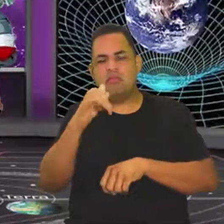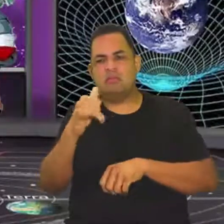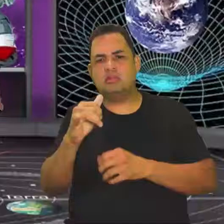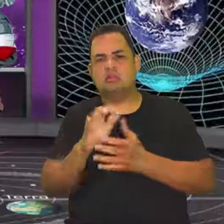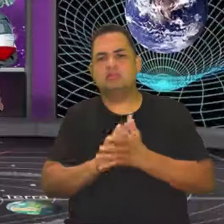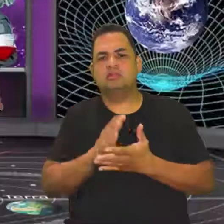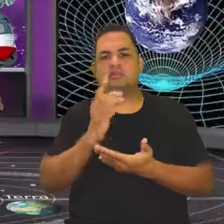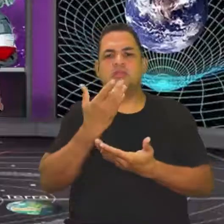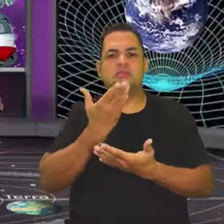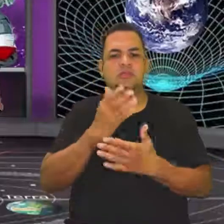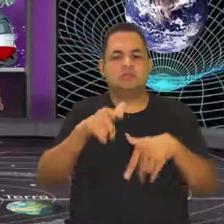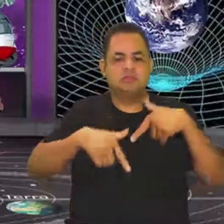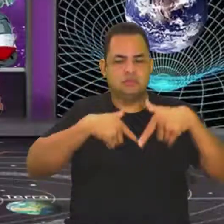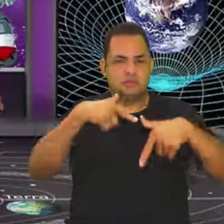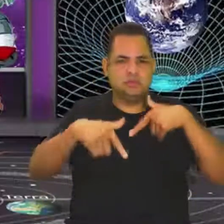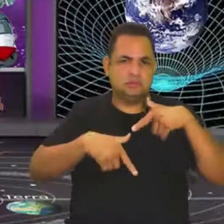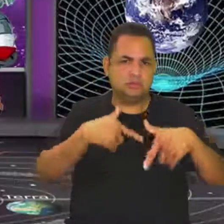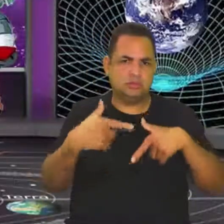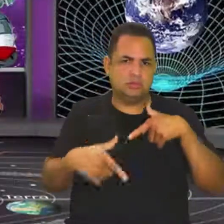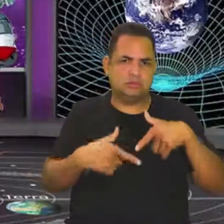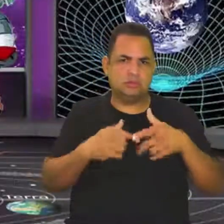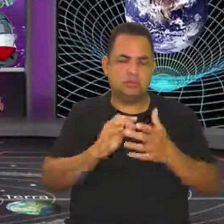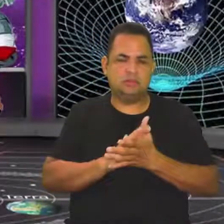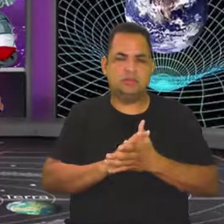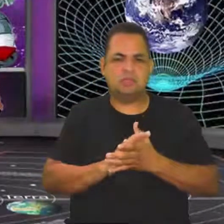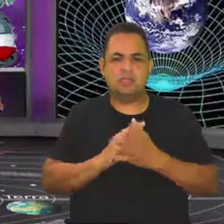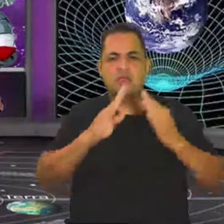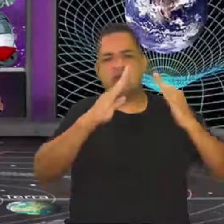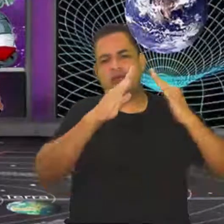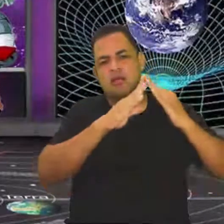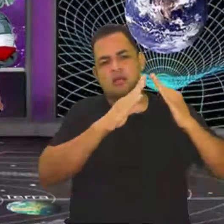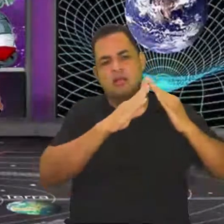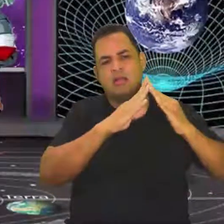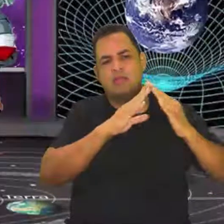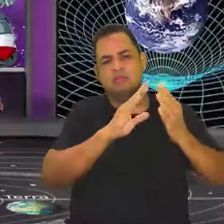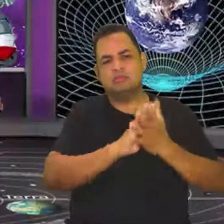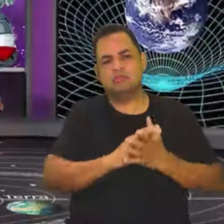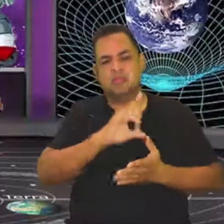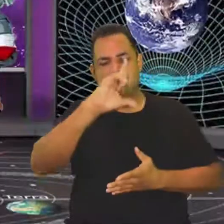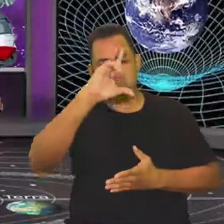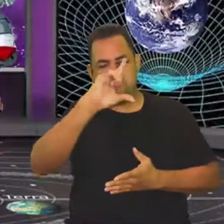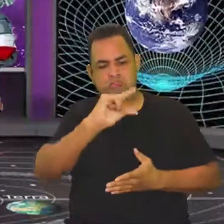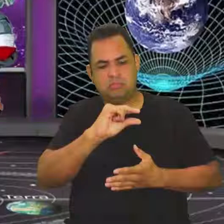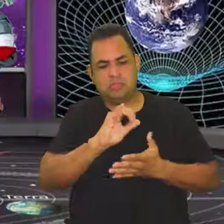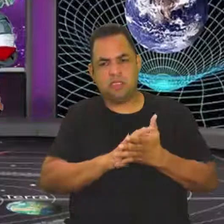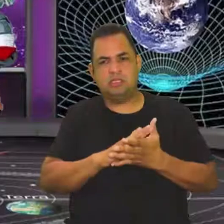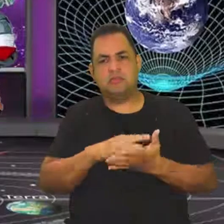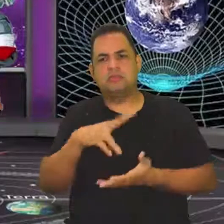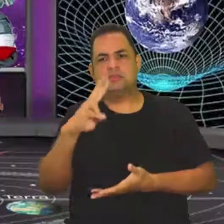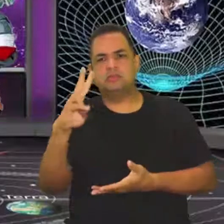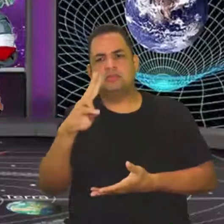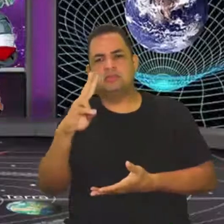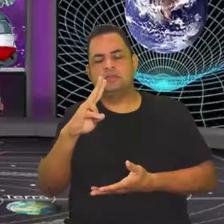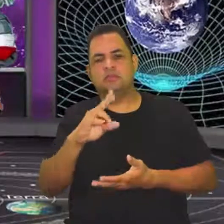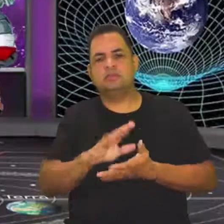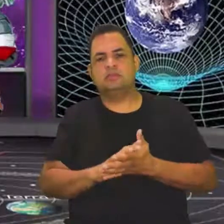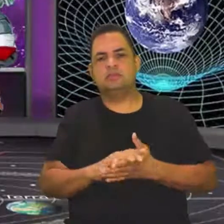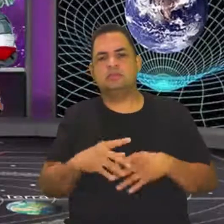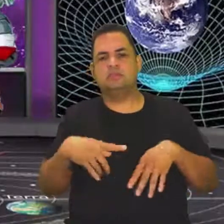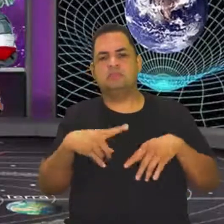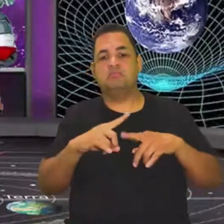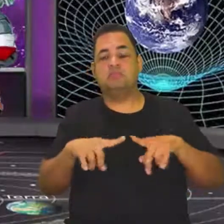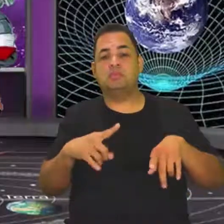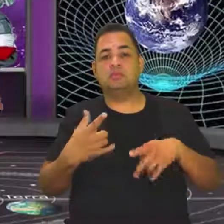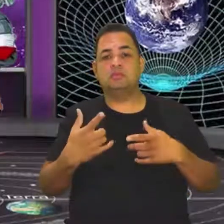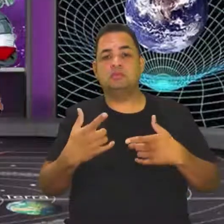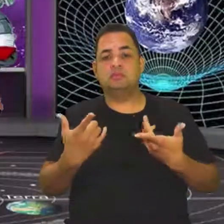dia, numa residência de baixa tensão. Ótimo. Só que você não pode pegar uma luva dessa e tentar trabalhar em